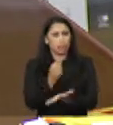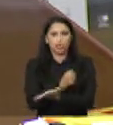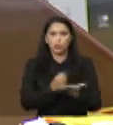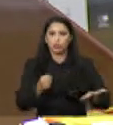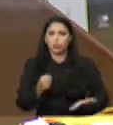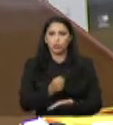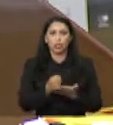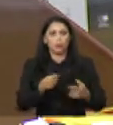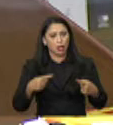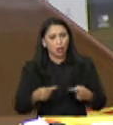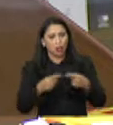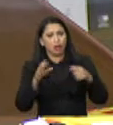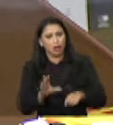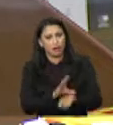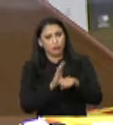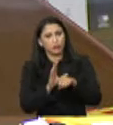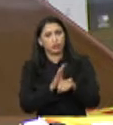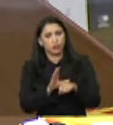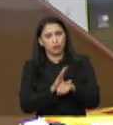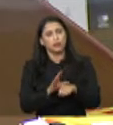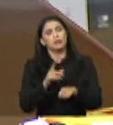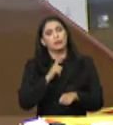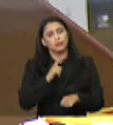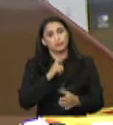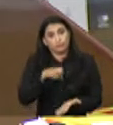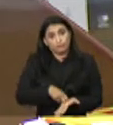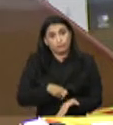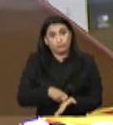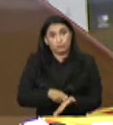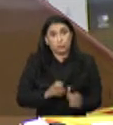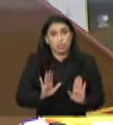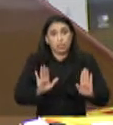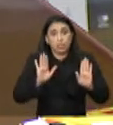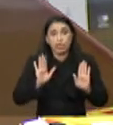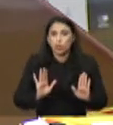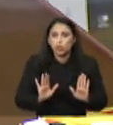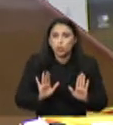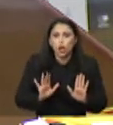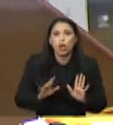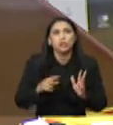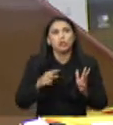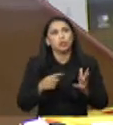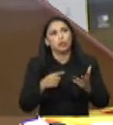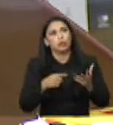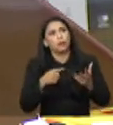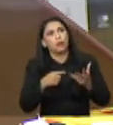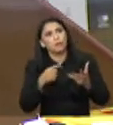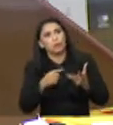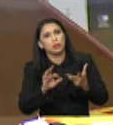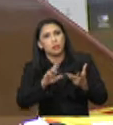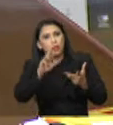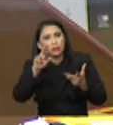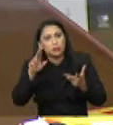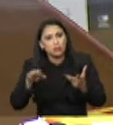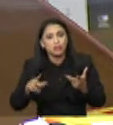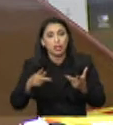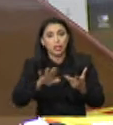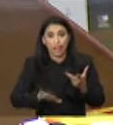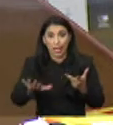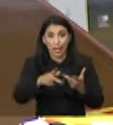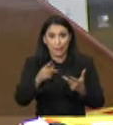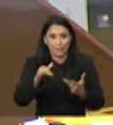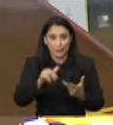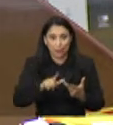e constitucionalmente previstos contra a pretensão punitiva salvo aqueles que são absolutamente peculiares ao campo